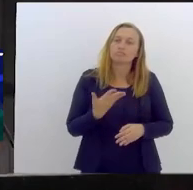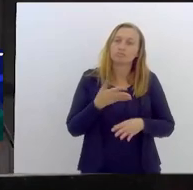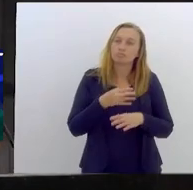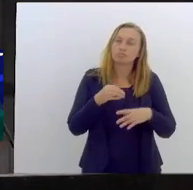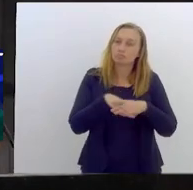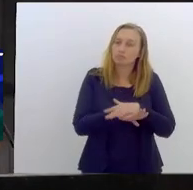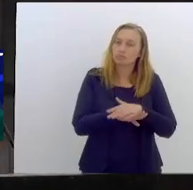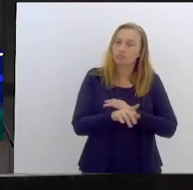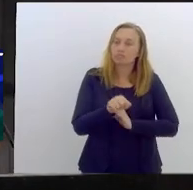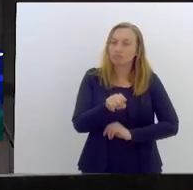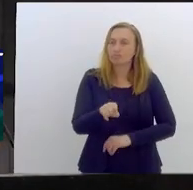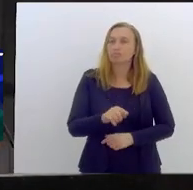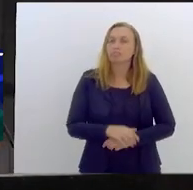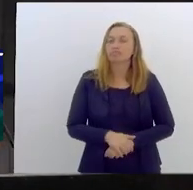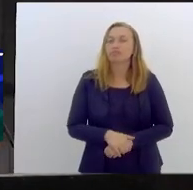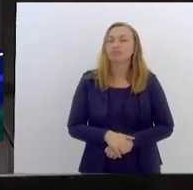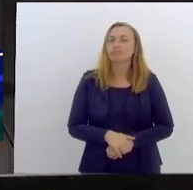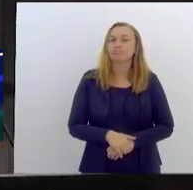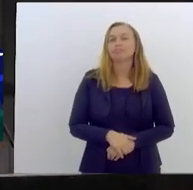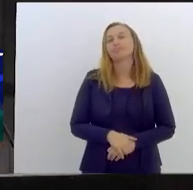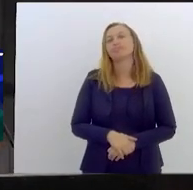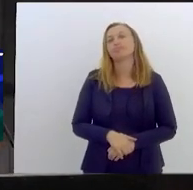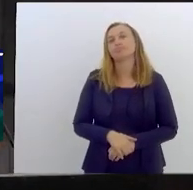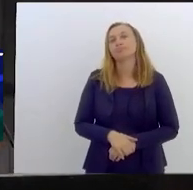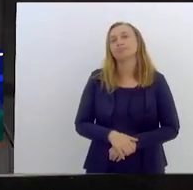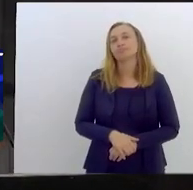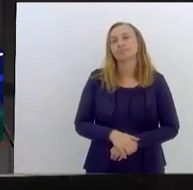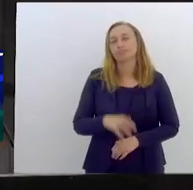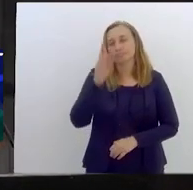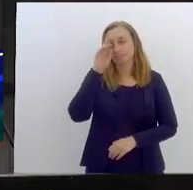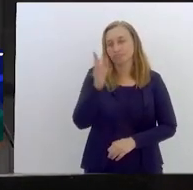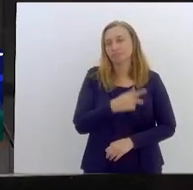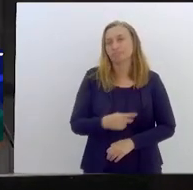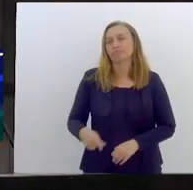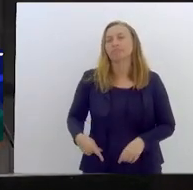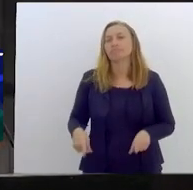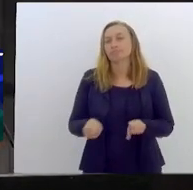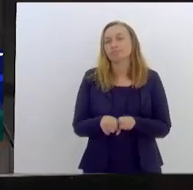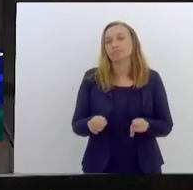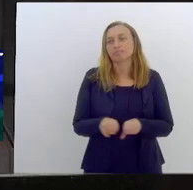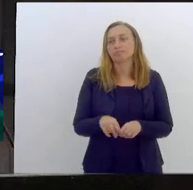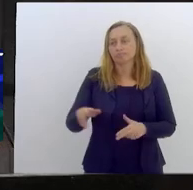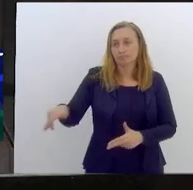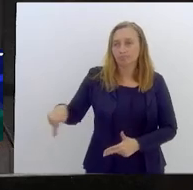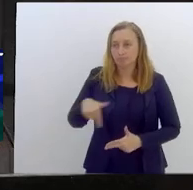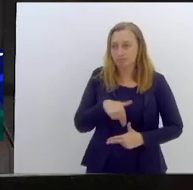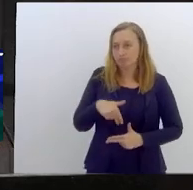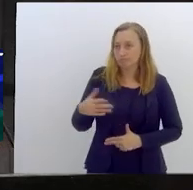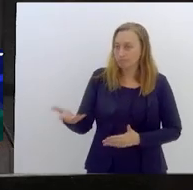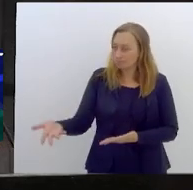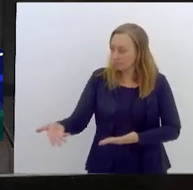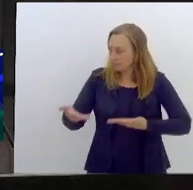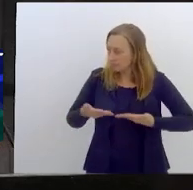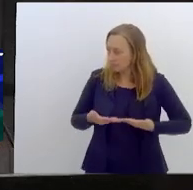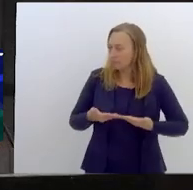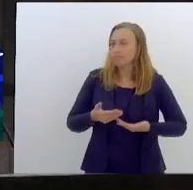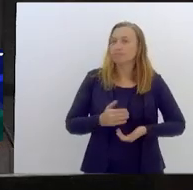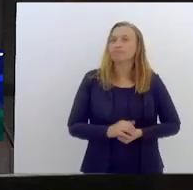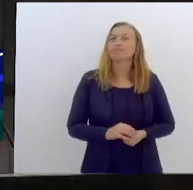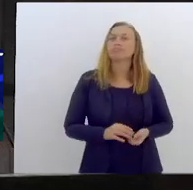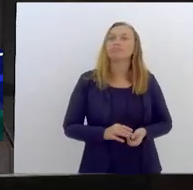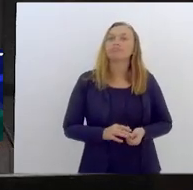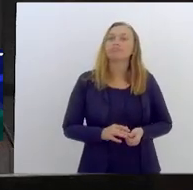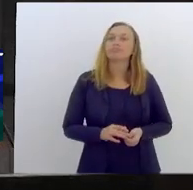lá. Passado isso, senhora presidente, eu também estou aqui hoje recebendo a visita e